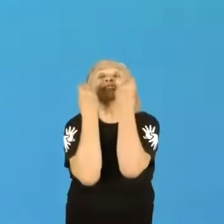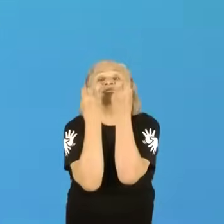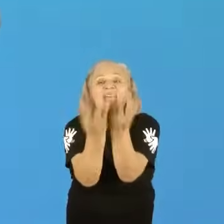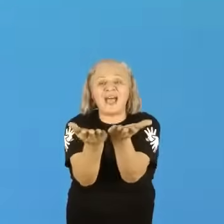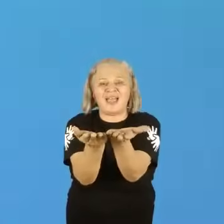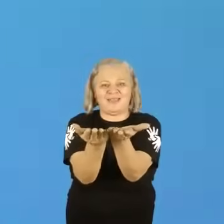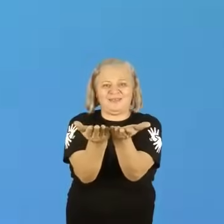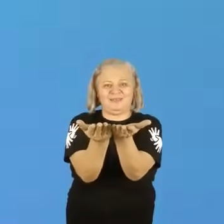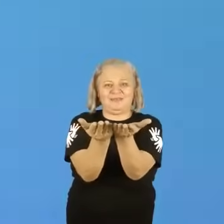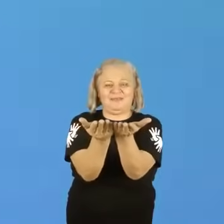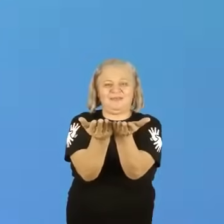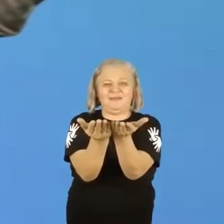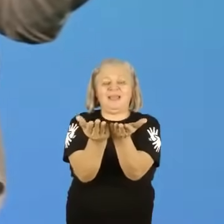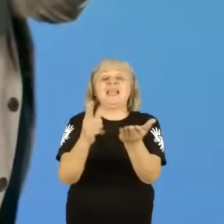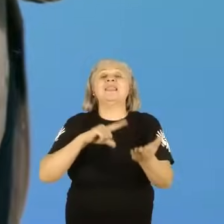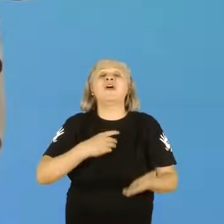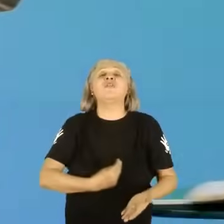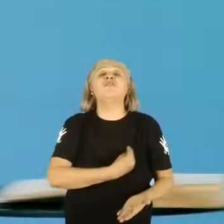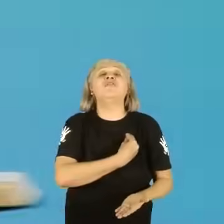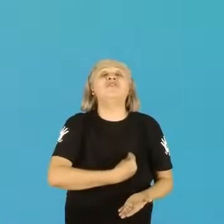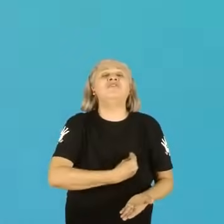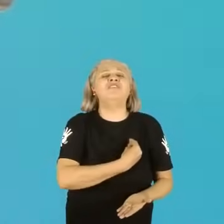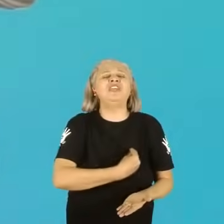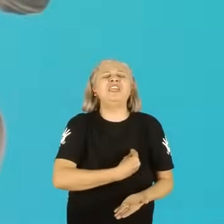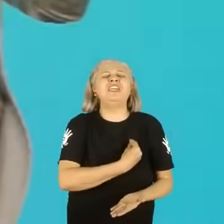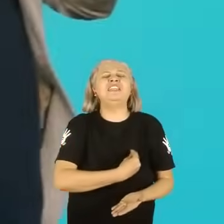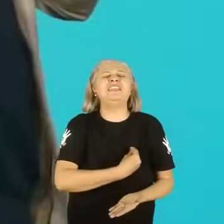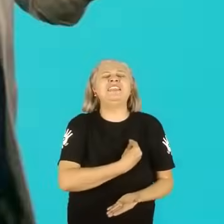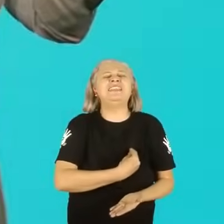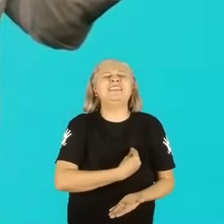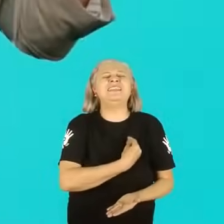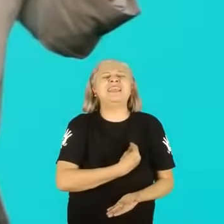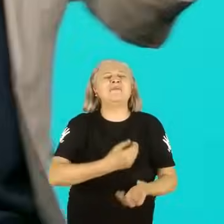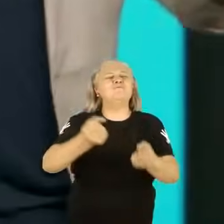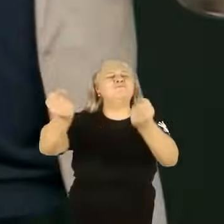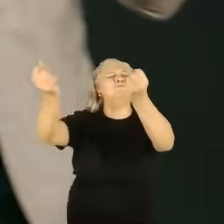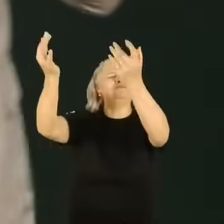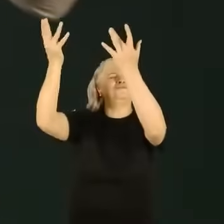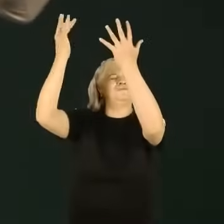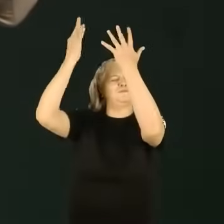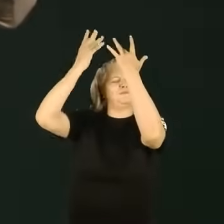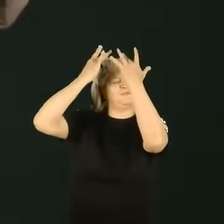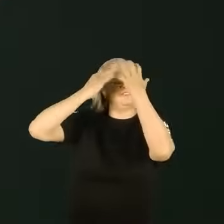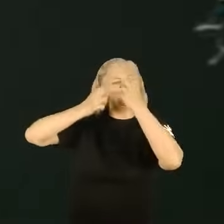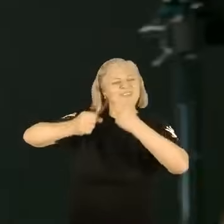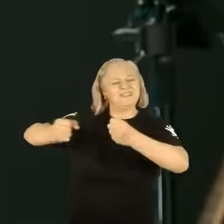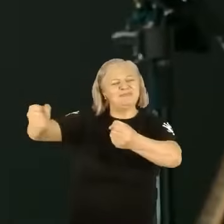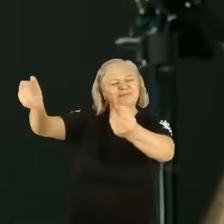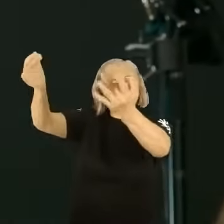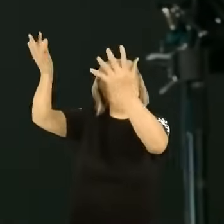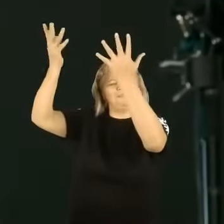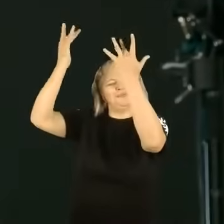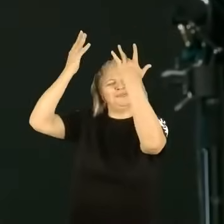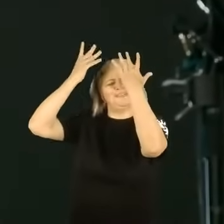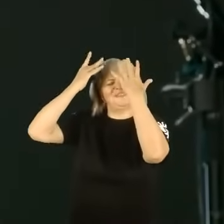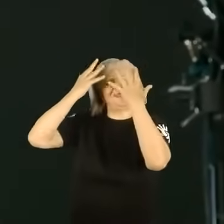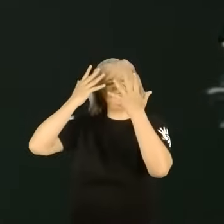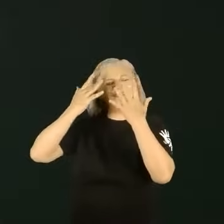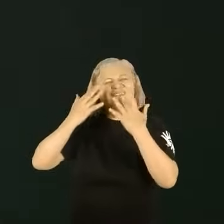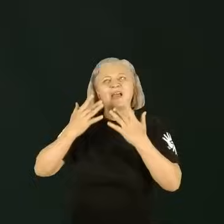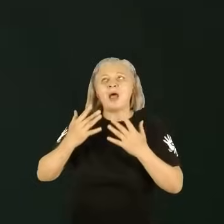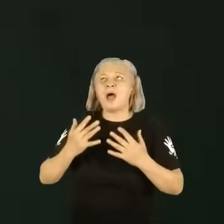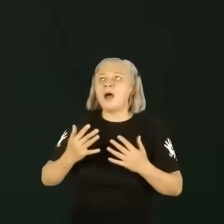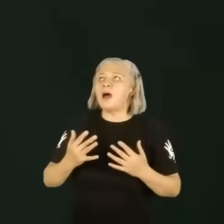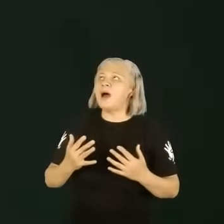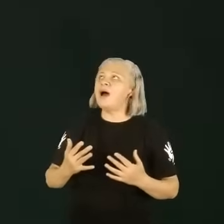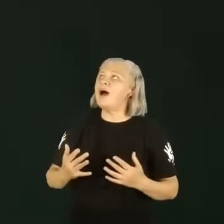Eu vim para que tenham vida e a tenham em abundância. Essa mulher ouve desse Jesus. Desse Jesus que